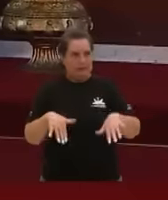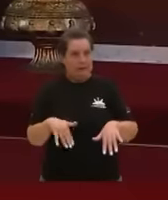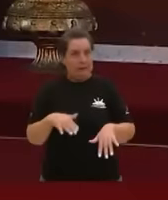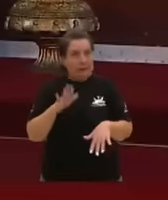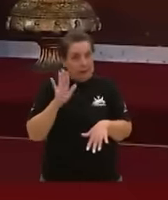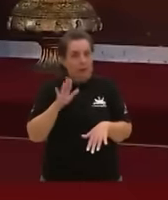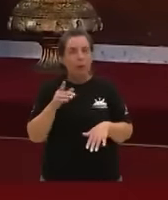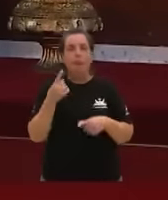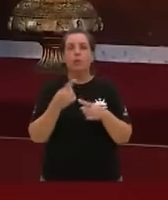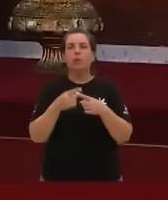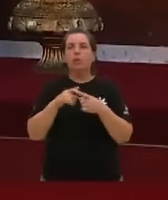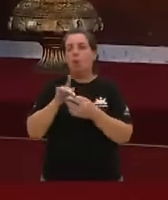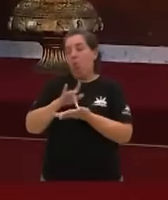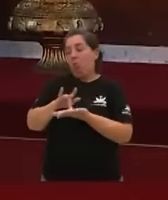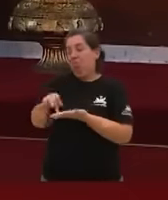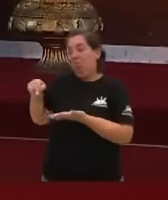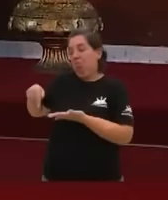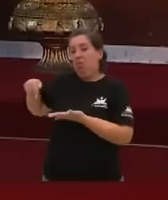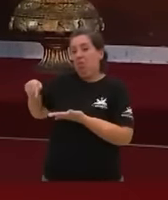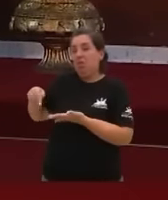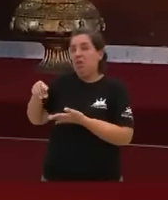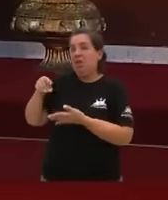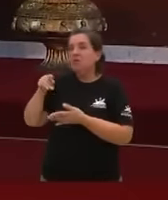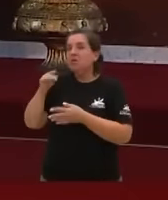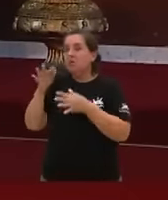Porque o inimigo escutou.